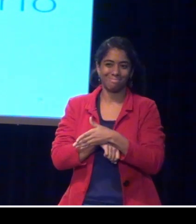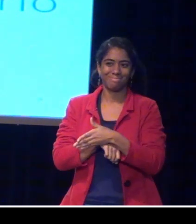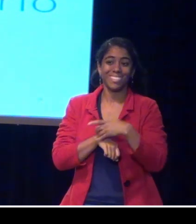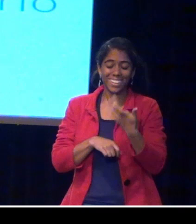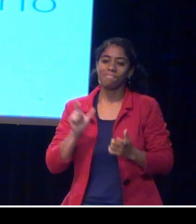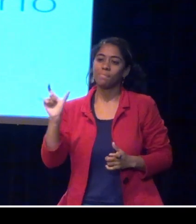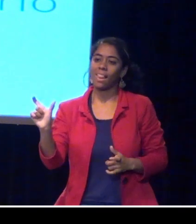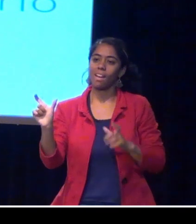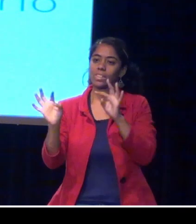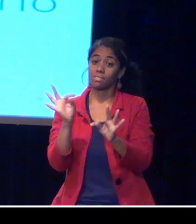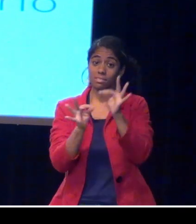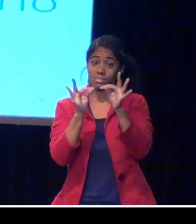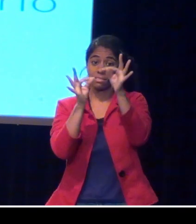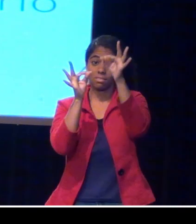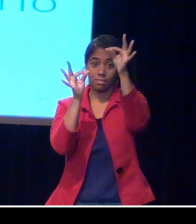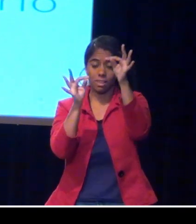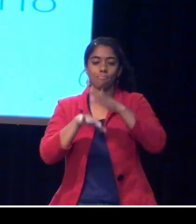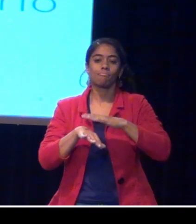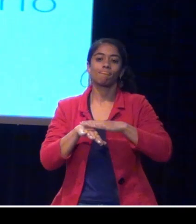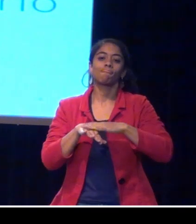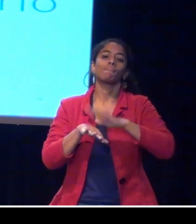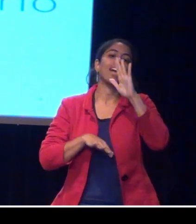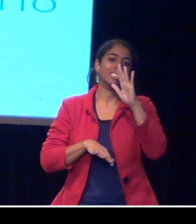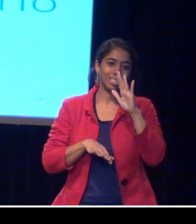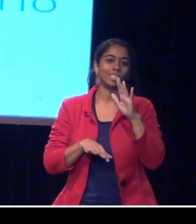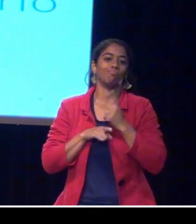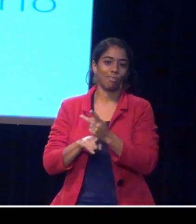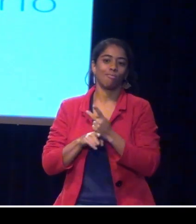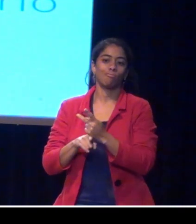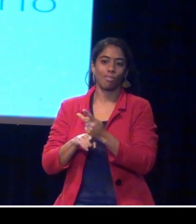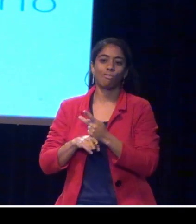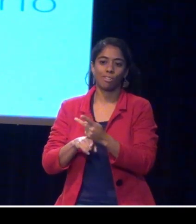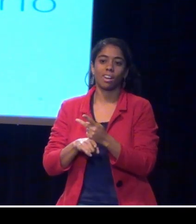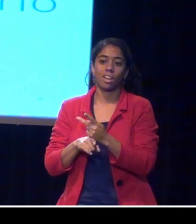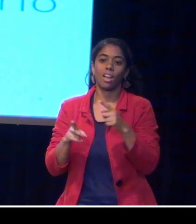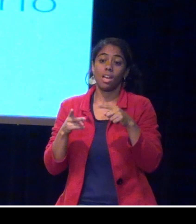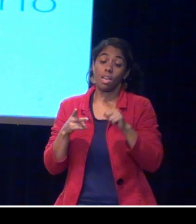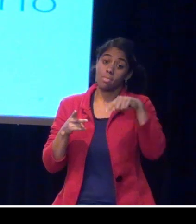procuradas. Ela só fica atrás de educação e de surdos.